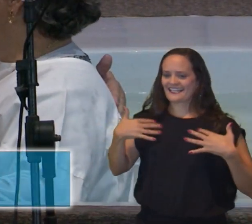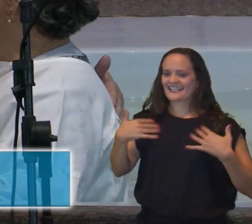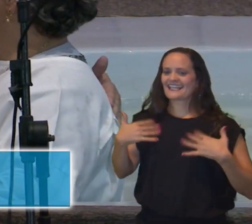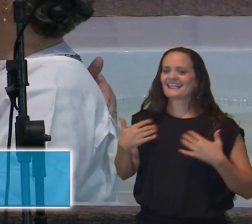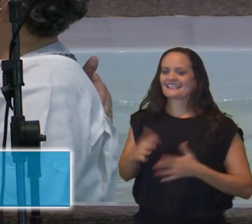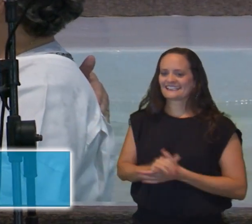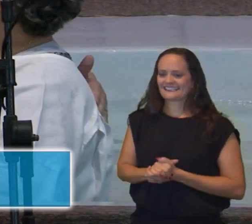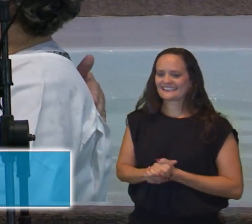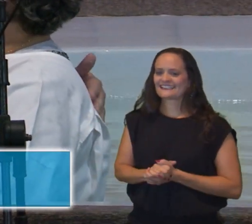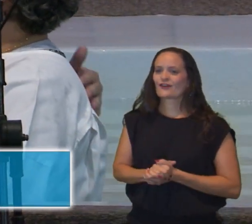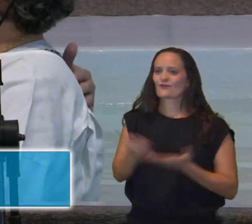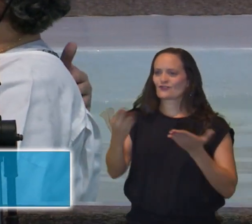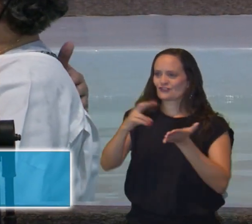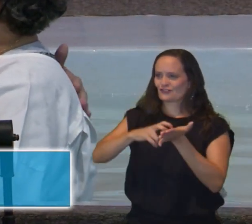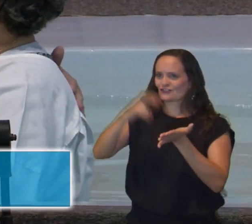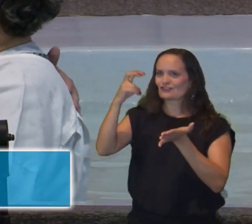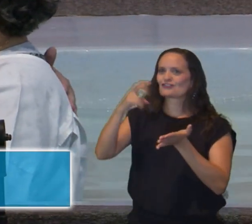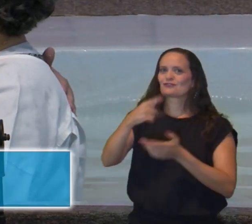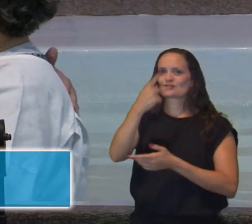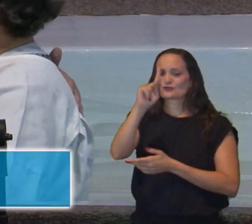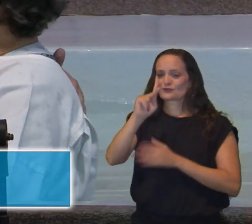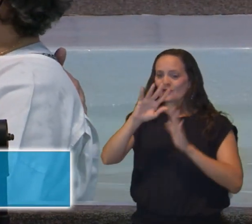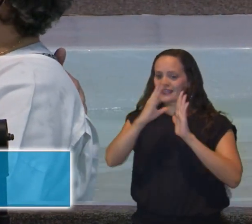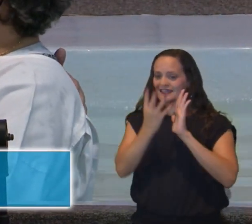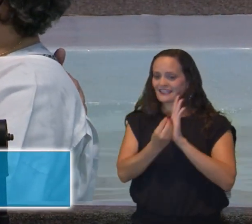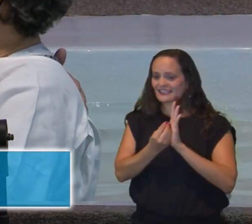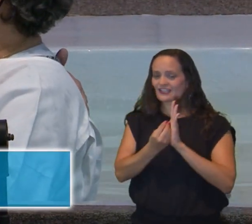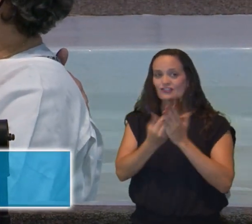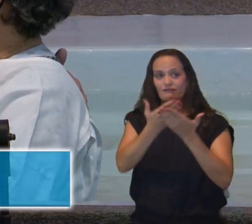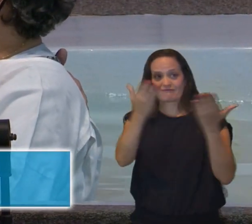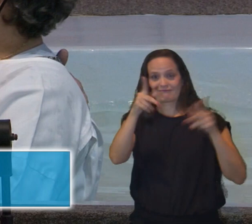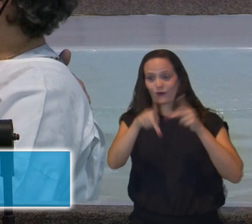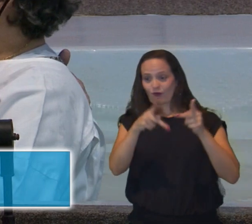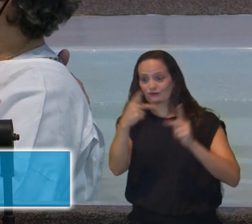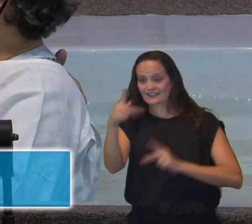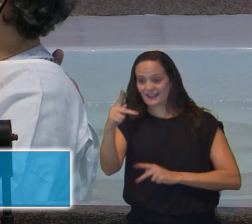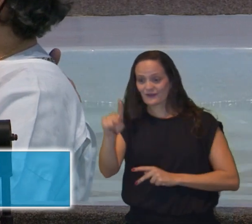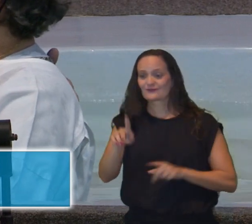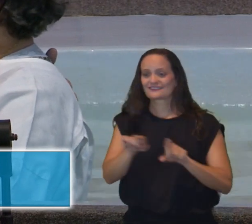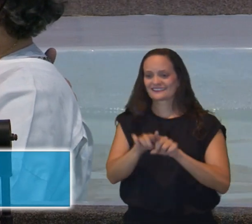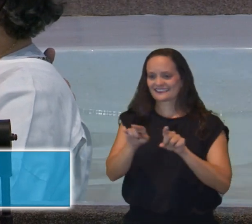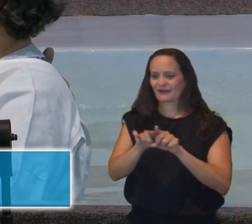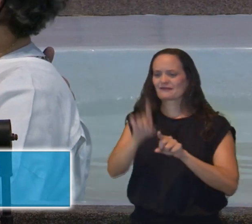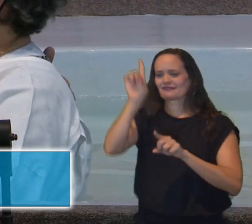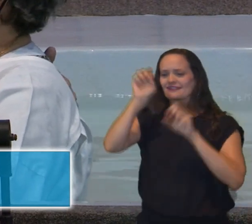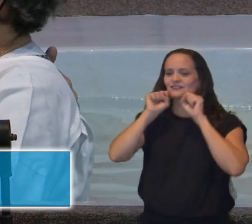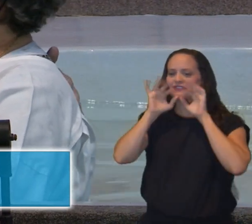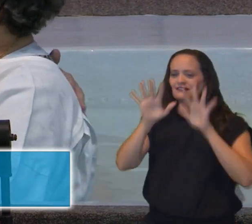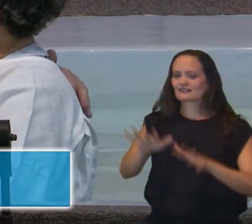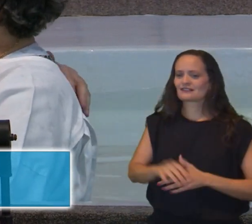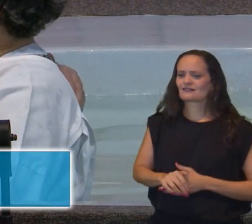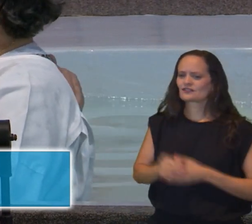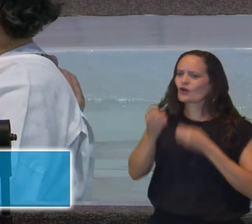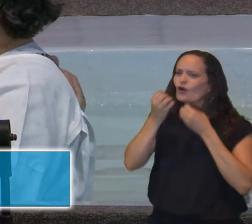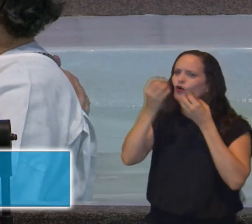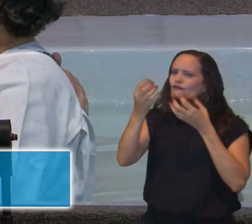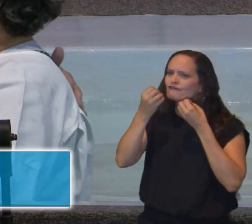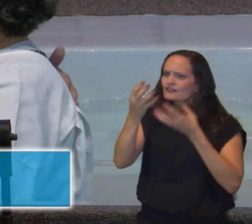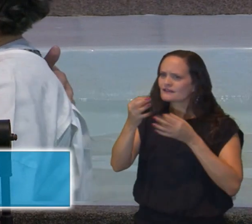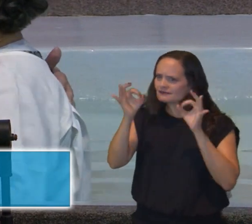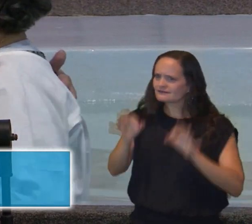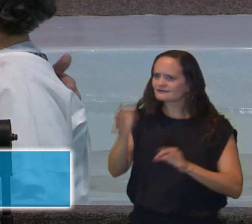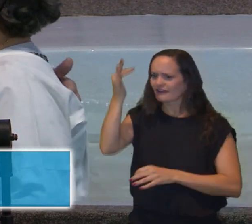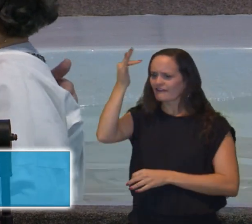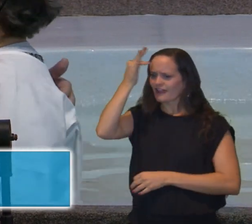recebê-la nesta manhã, a sua igreja, esse é o seu povo. Que Deus abençoe. Você confirma, Terezinha, a sua